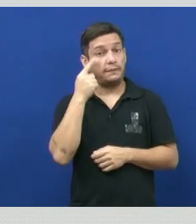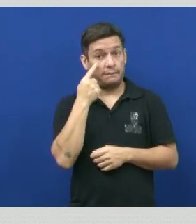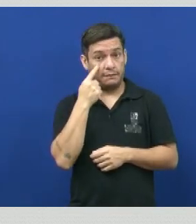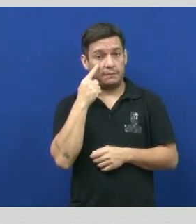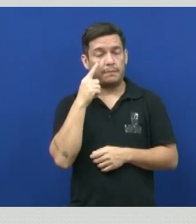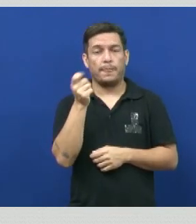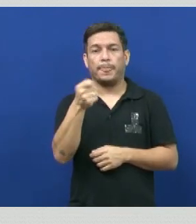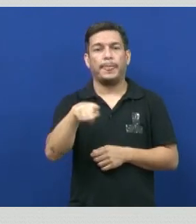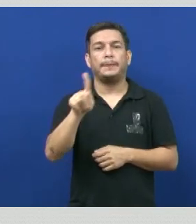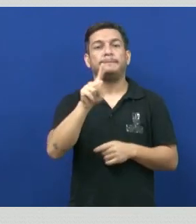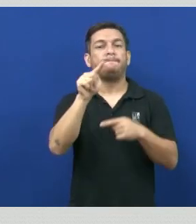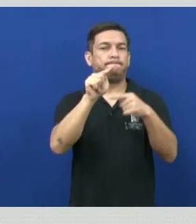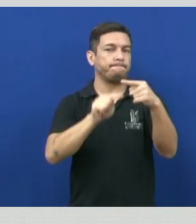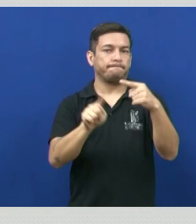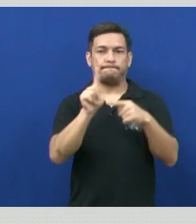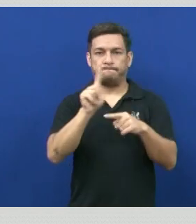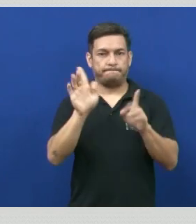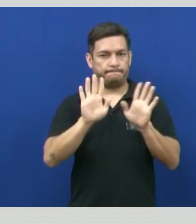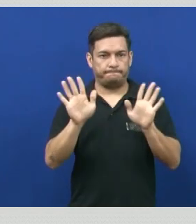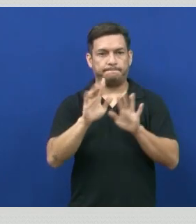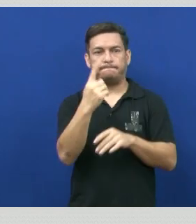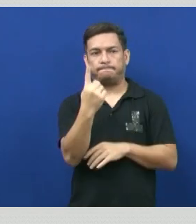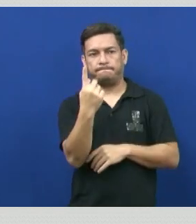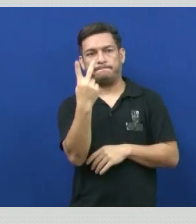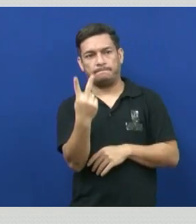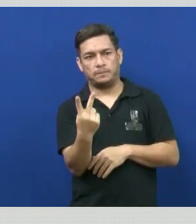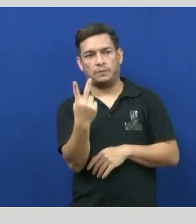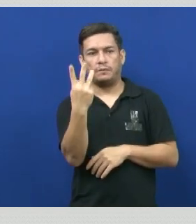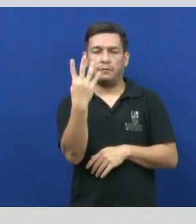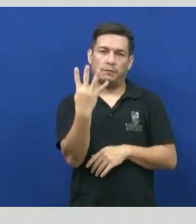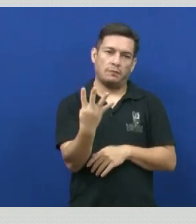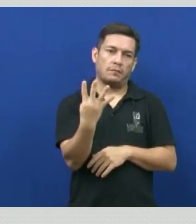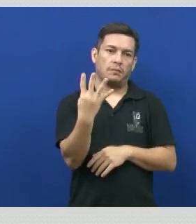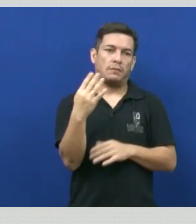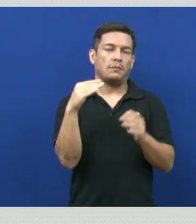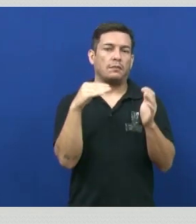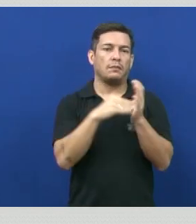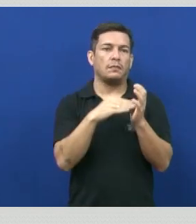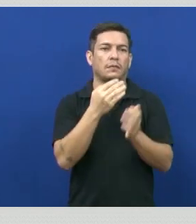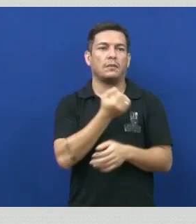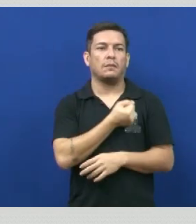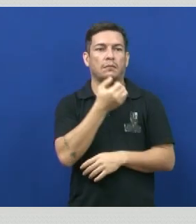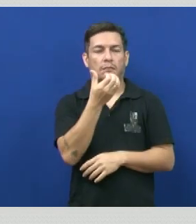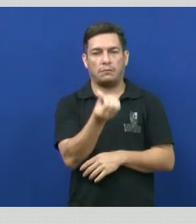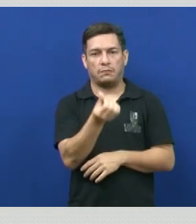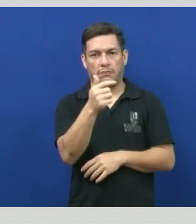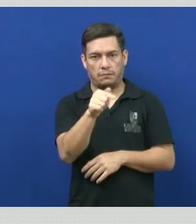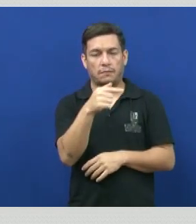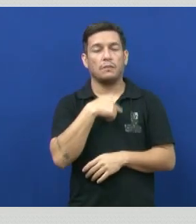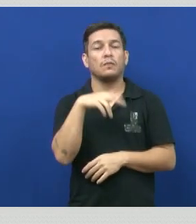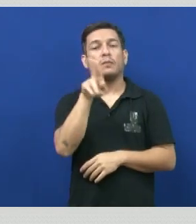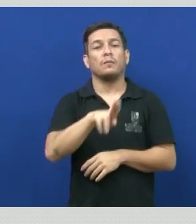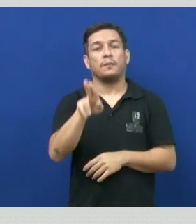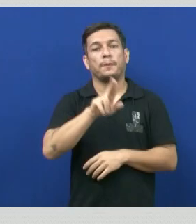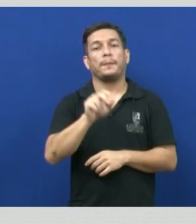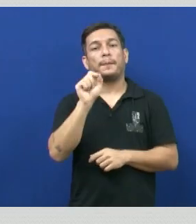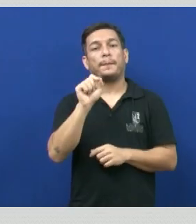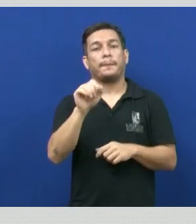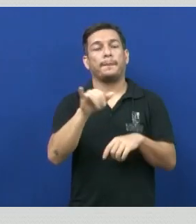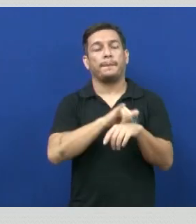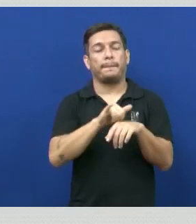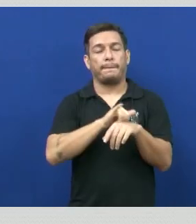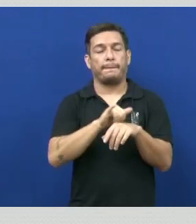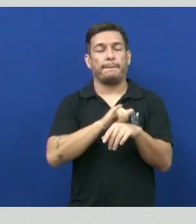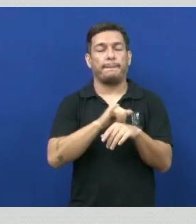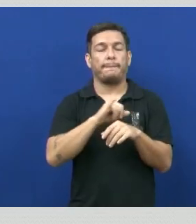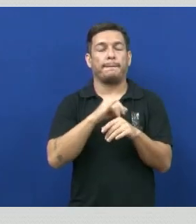gente, não é preciso eu dividir por 1, por 2, por 3, por 4, até chegar no 67. Eu vou utilizar os critérios de